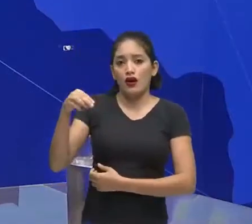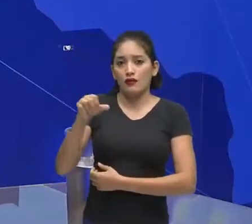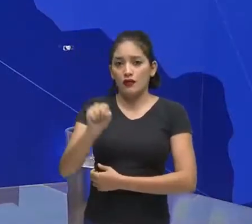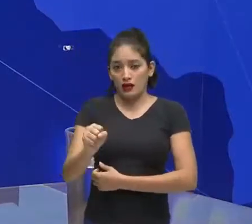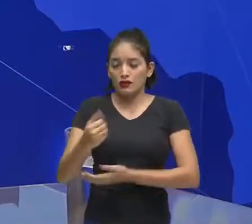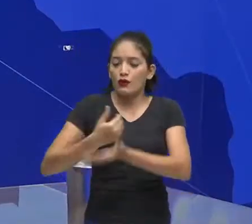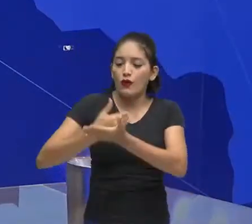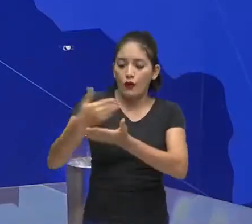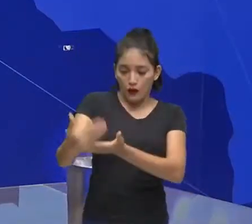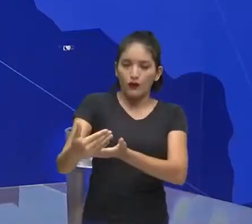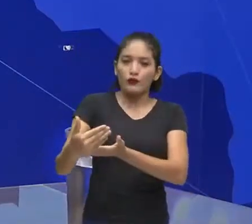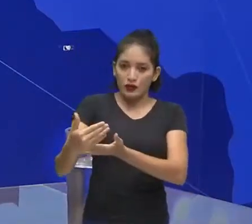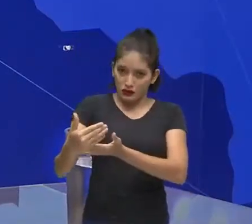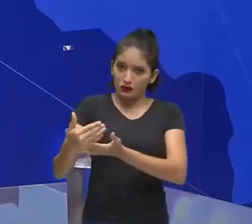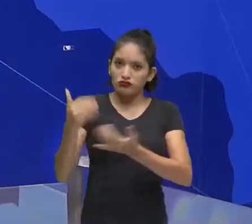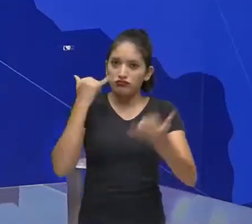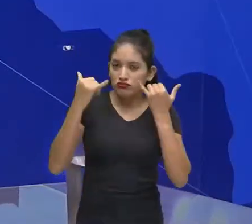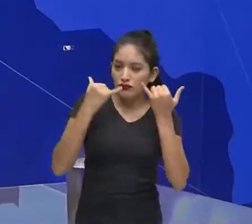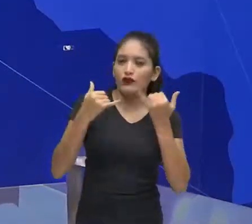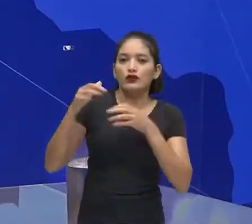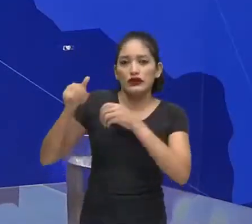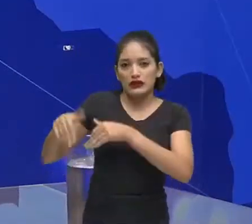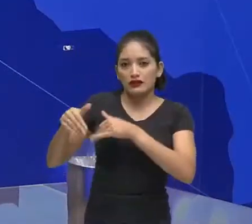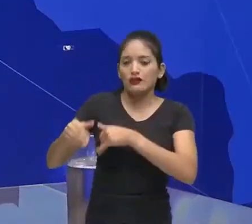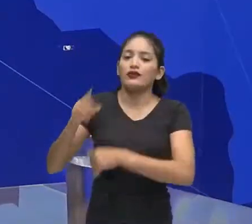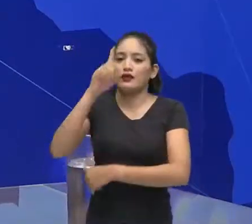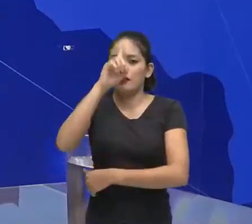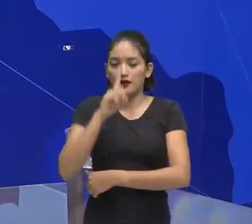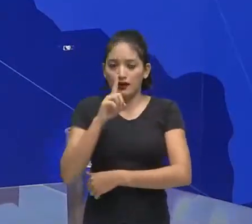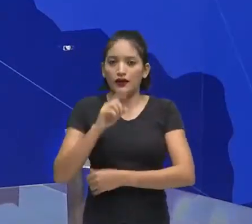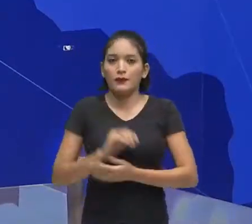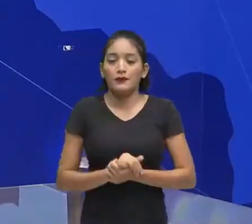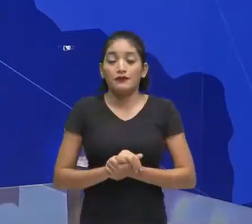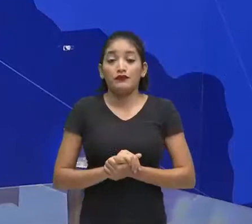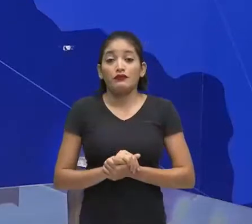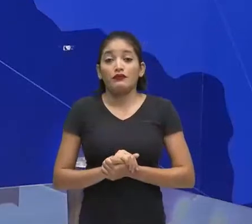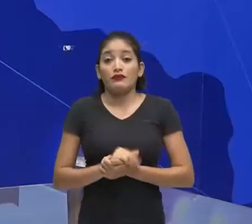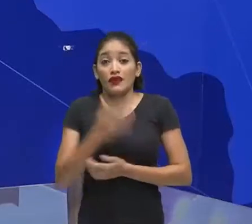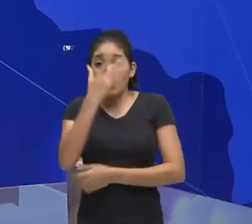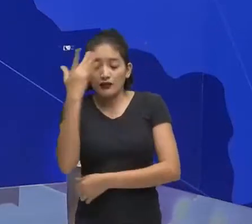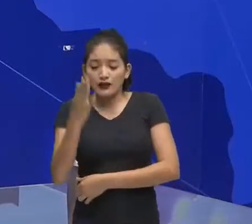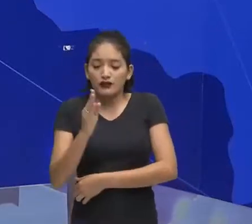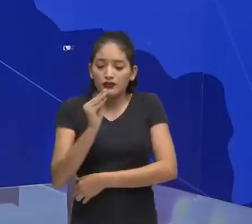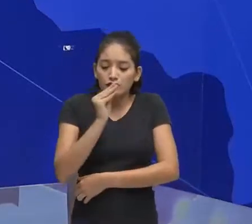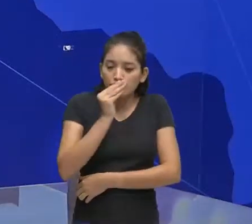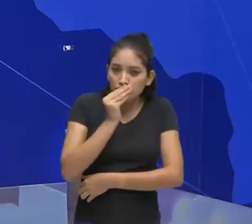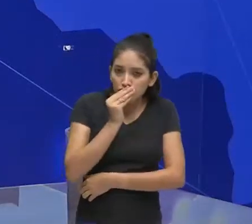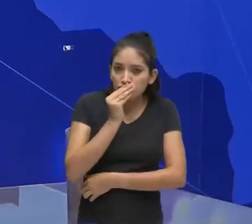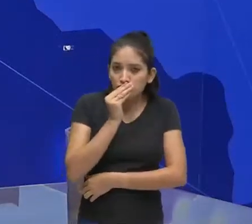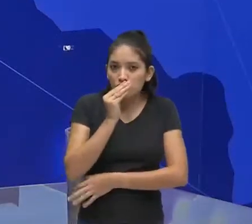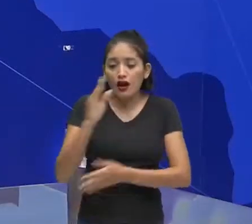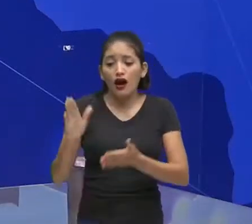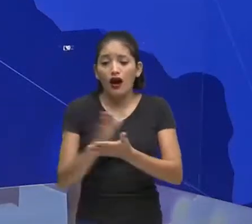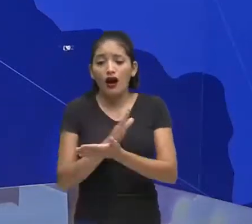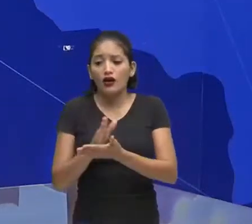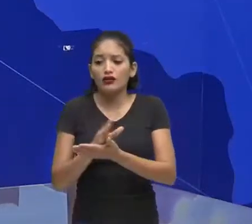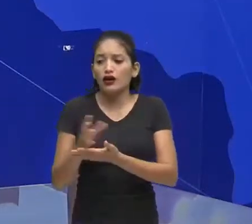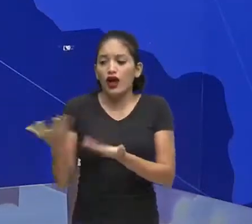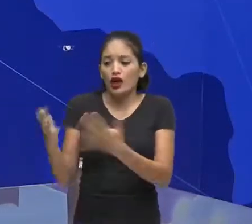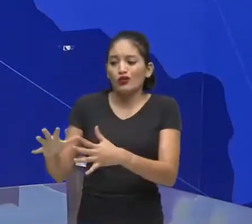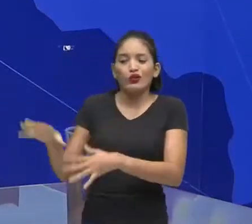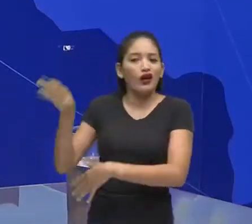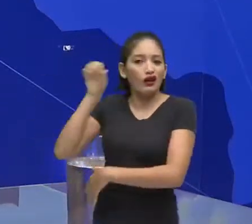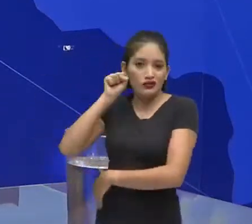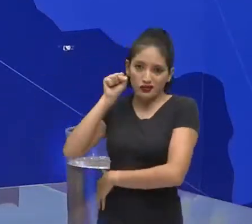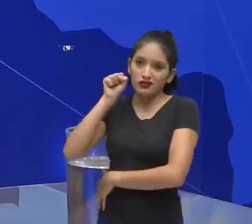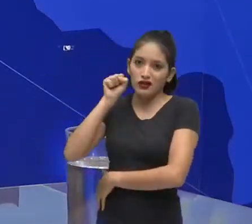Vamos fazer alguma coisa, o silêncio não está resolvendo. As pessoas estão calando, às vezes o outro não quer nos escutar, ainda bem que tem os